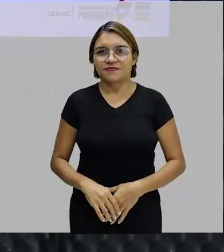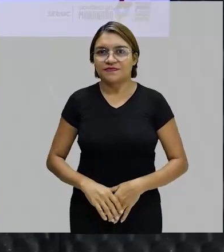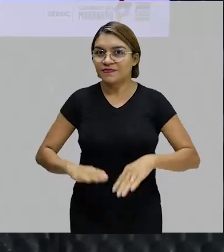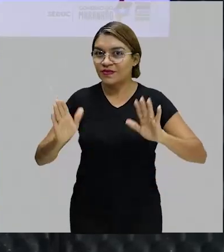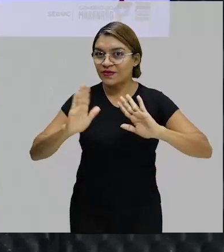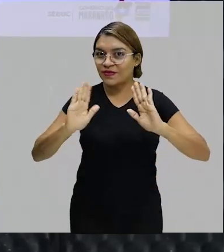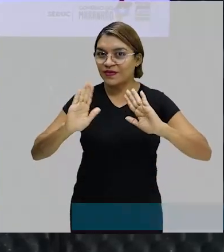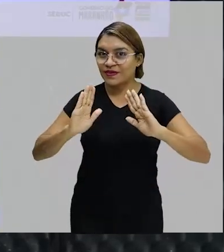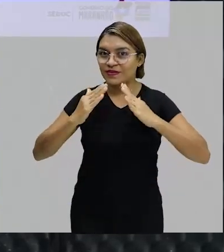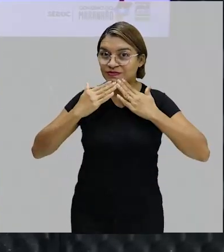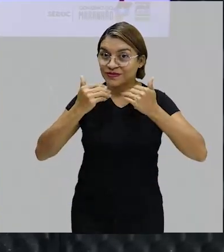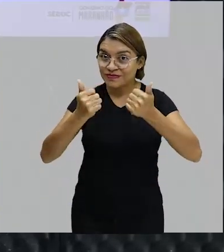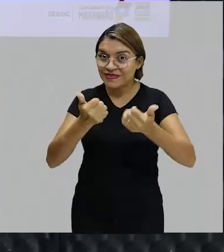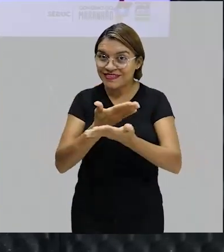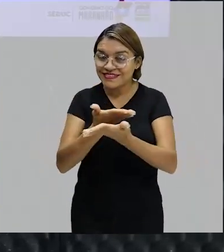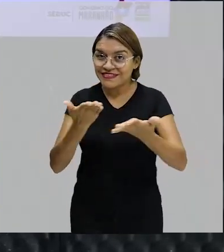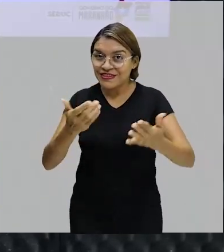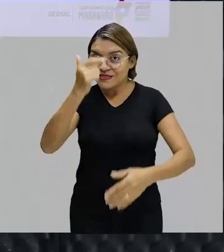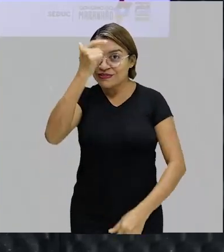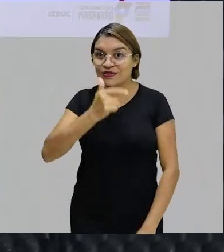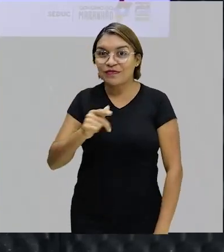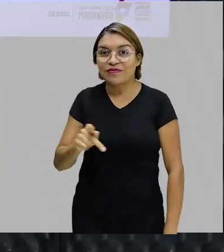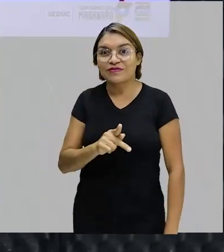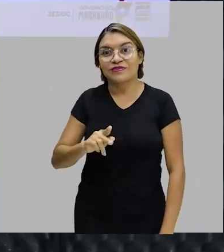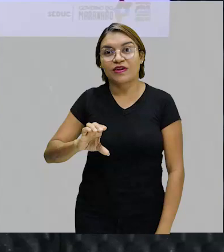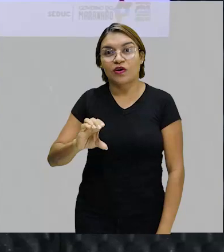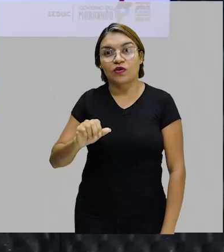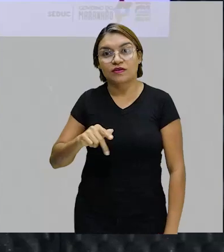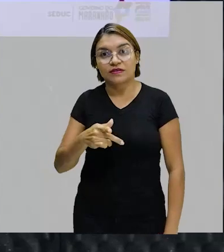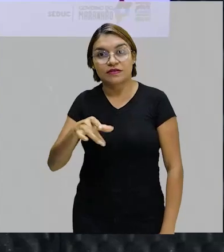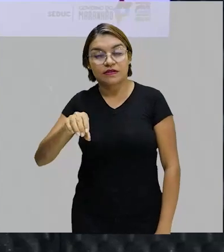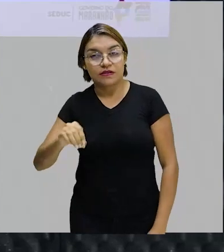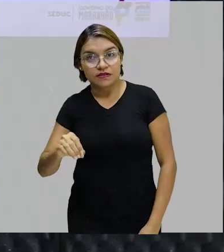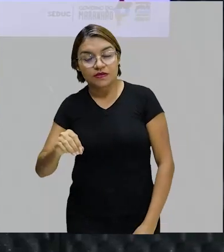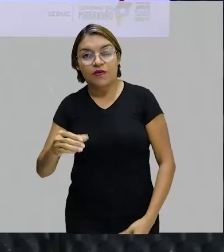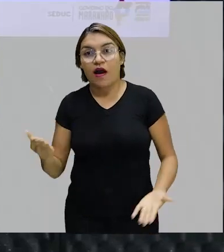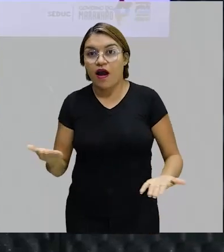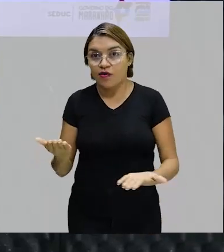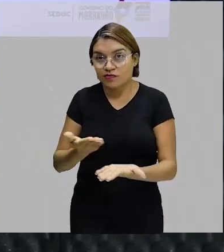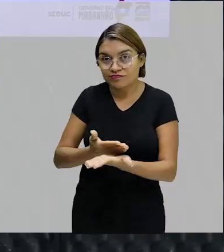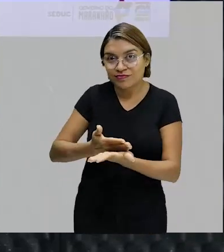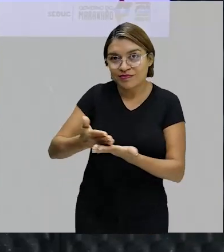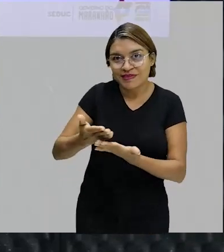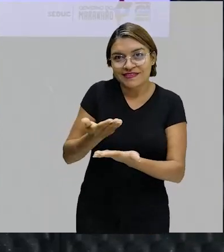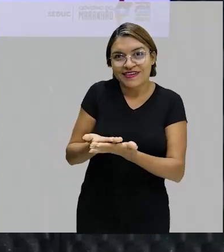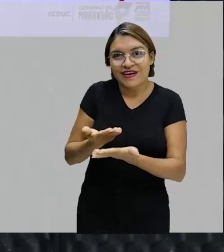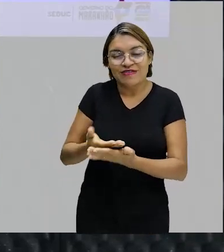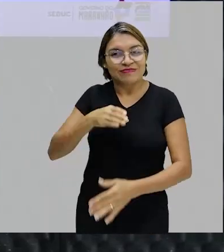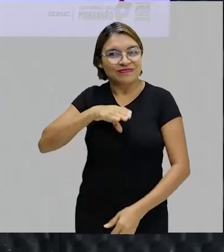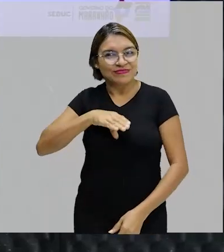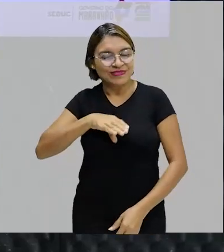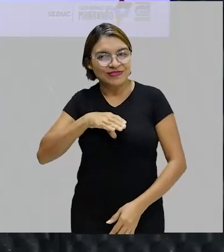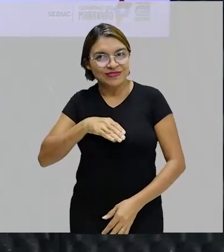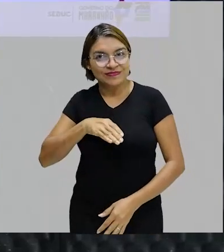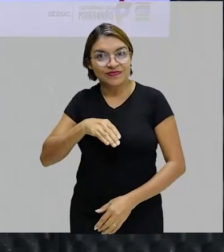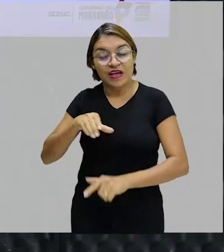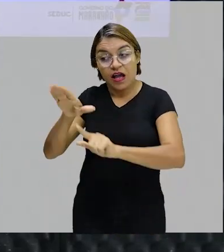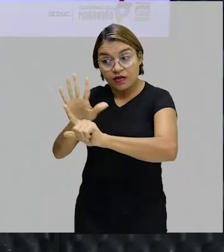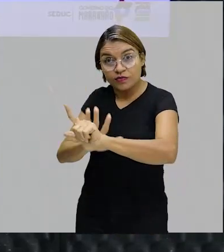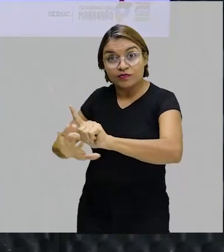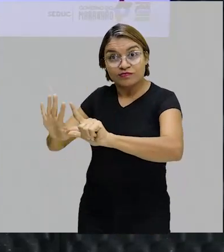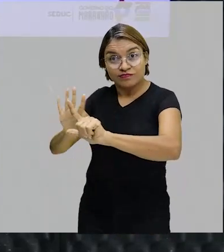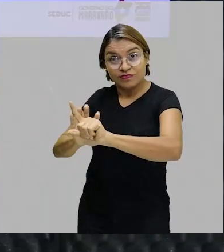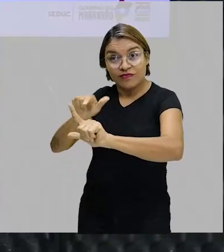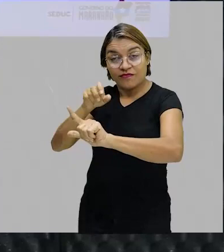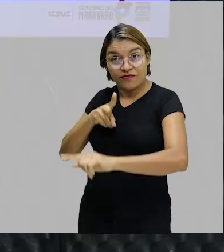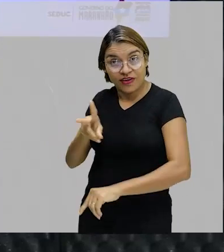Olá pessoal, tudo bem com vocês? Sou a professora Conceição Alencar e começa agora a sua aula de língua portuguesa. Se liga na TV Educação e no portal